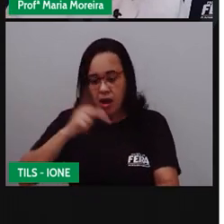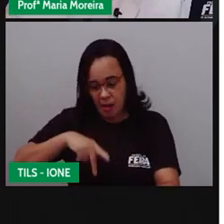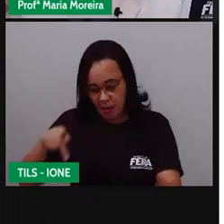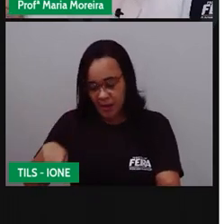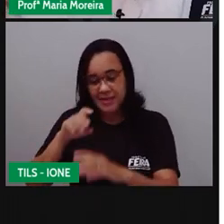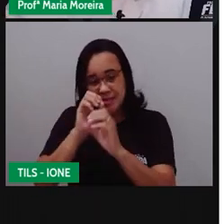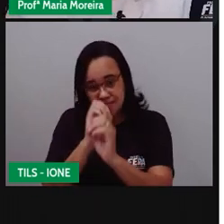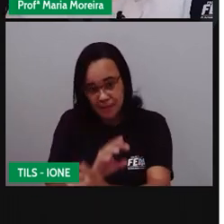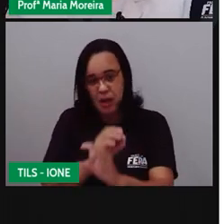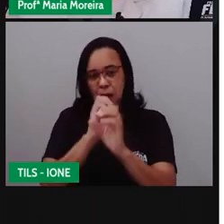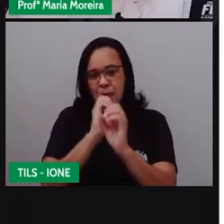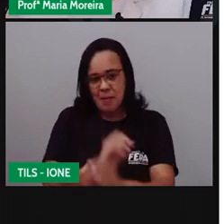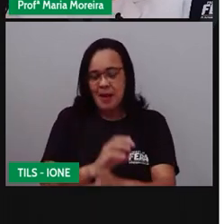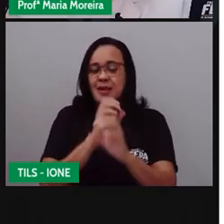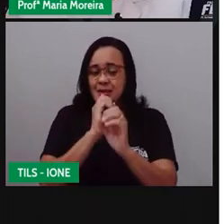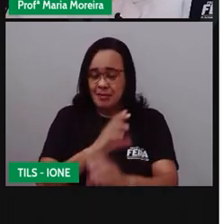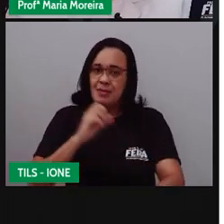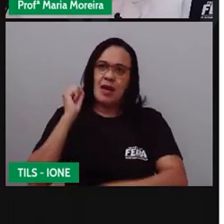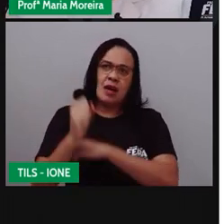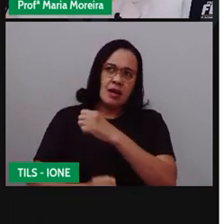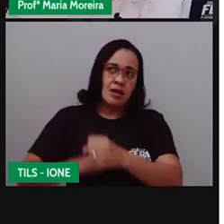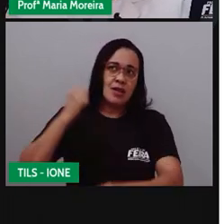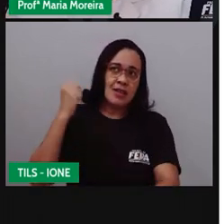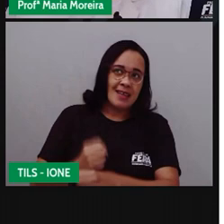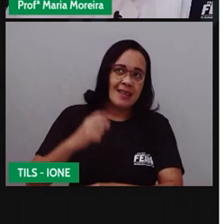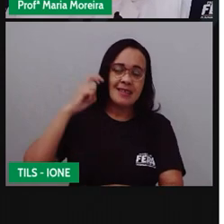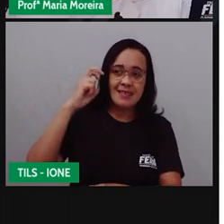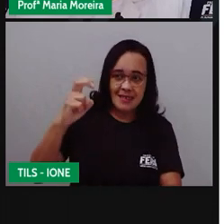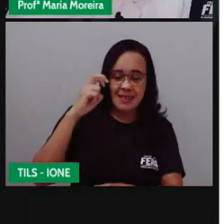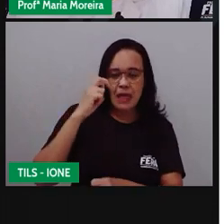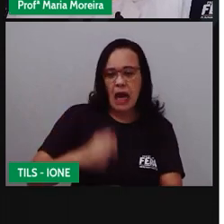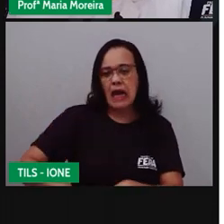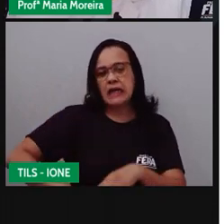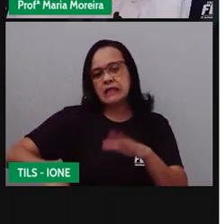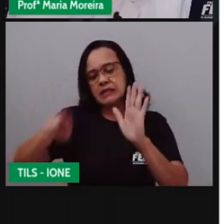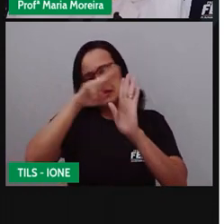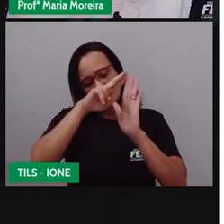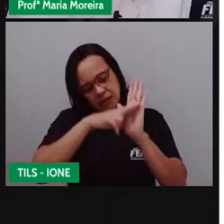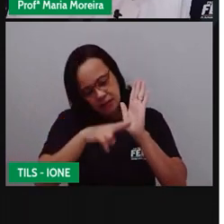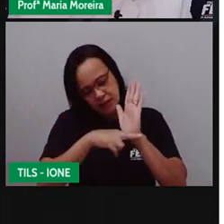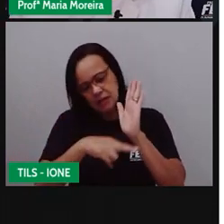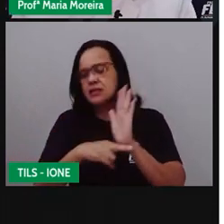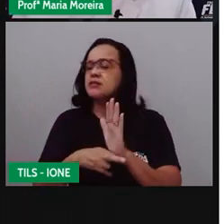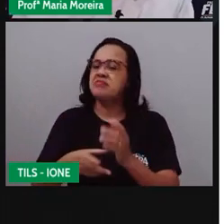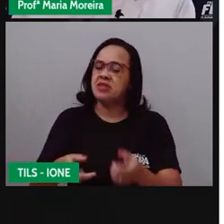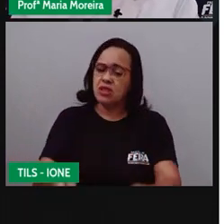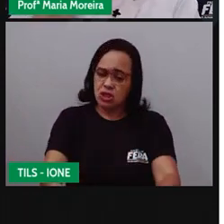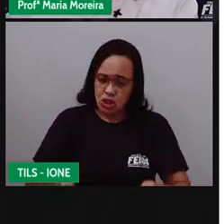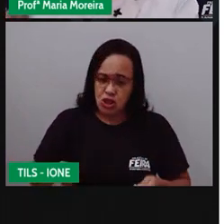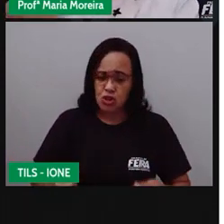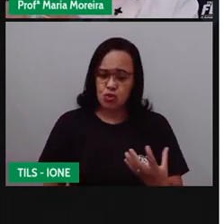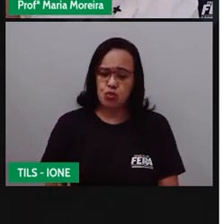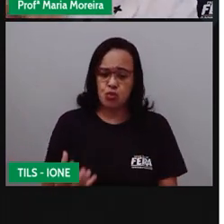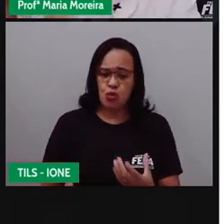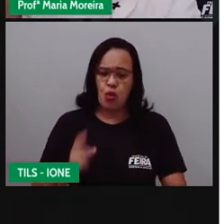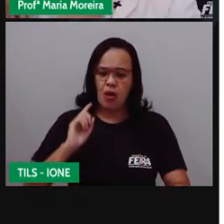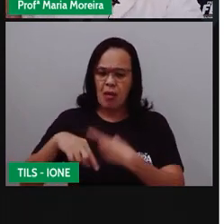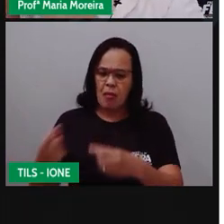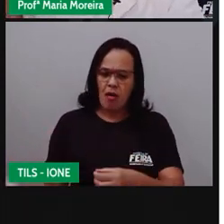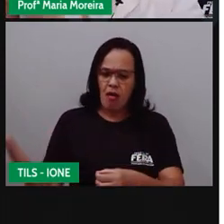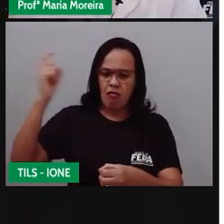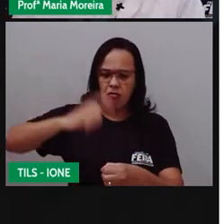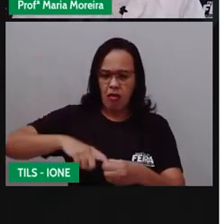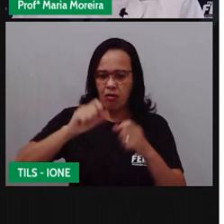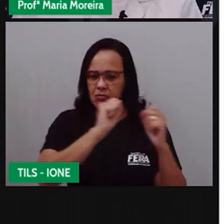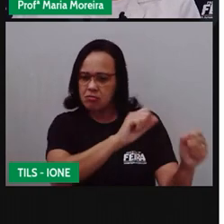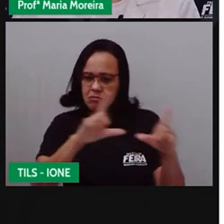25. Eu não posso começar a ensinar a receita do bolo, né, tirando o bolo do forno, e aí depois ir voltando o vídeo